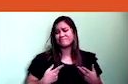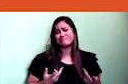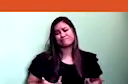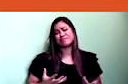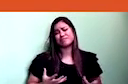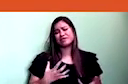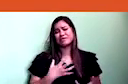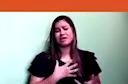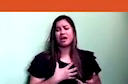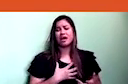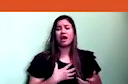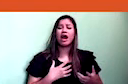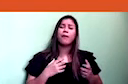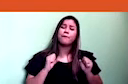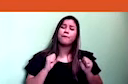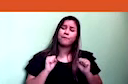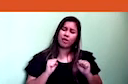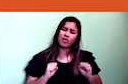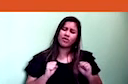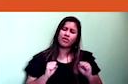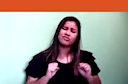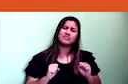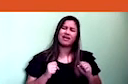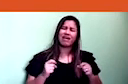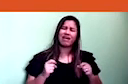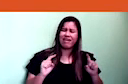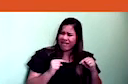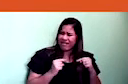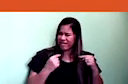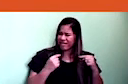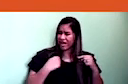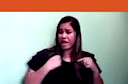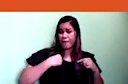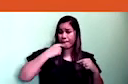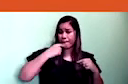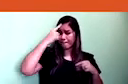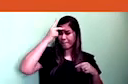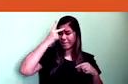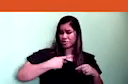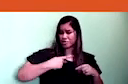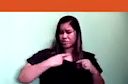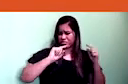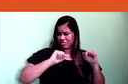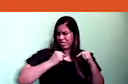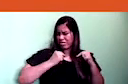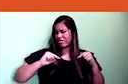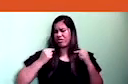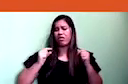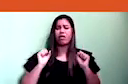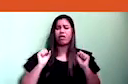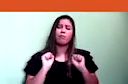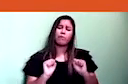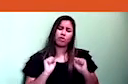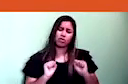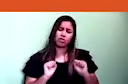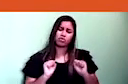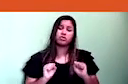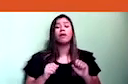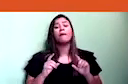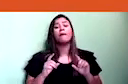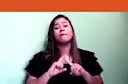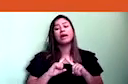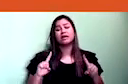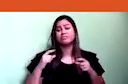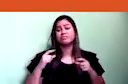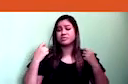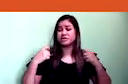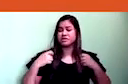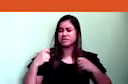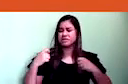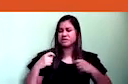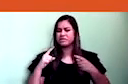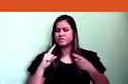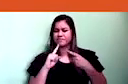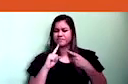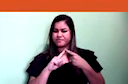que revisitar, né? É lógico que rever seus conceitos é essencial, mas não comece